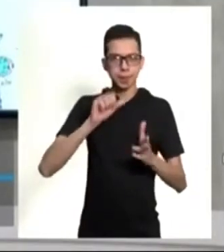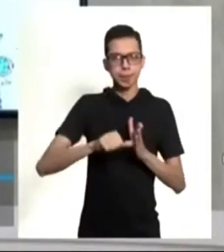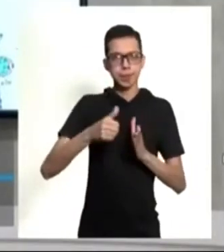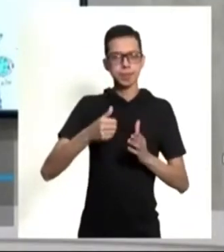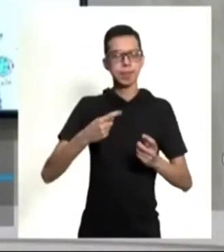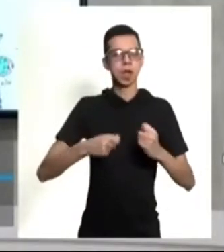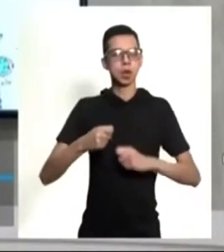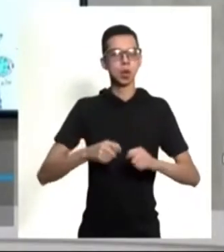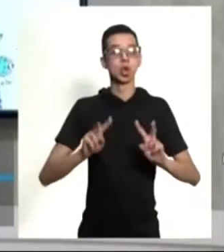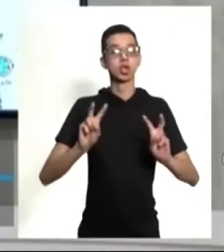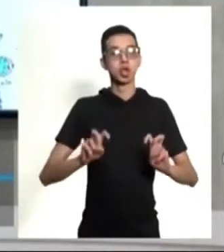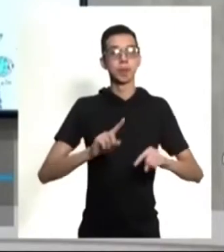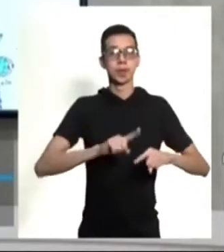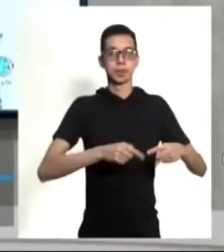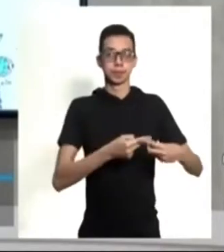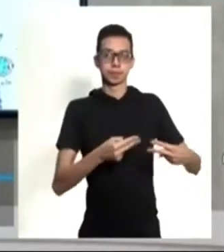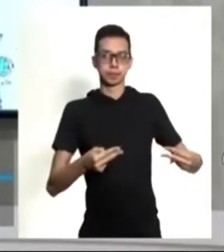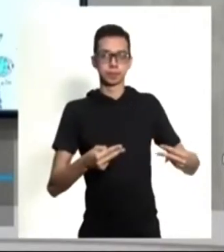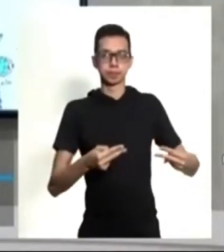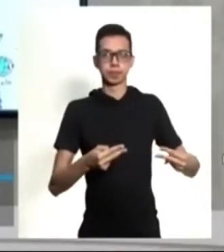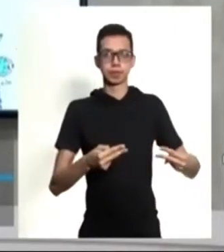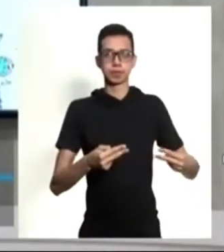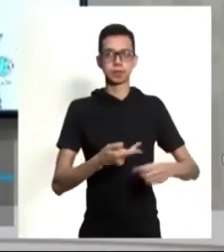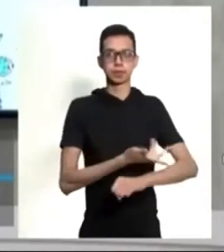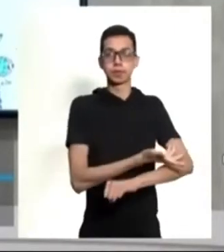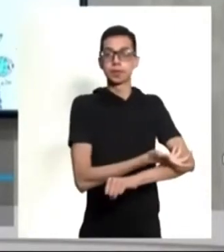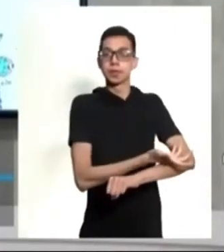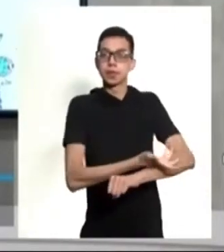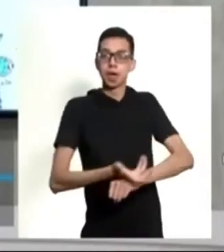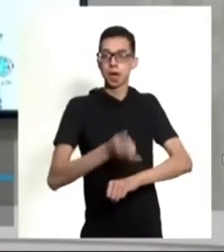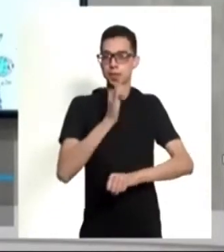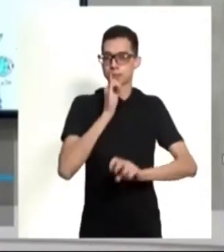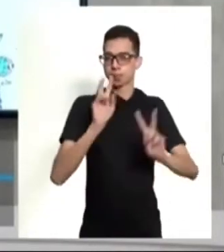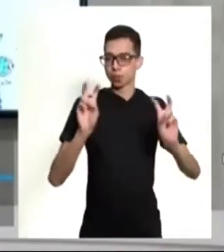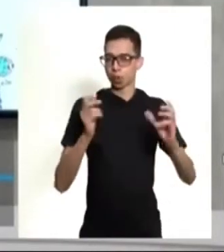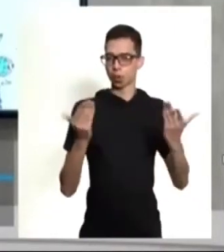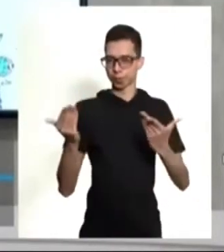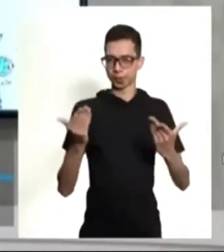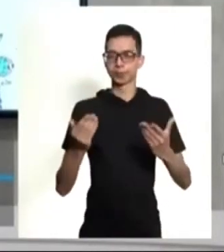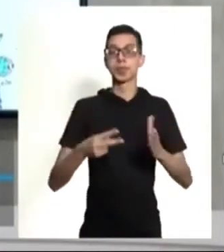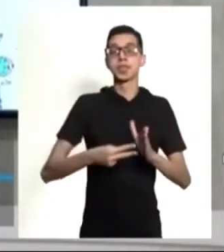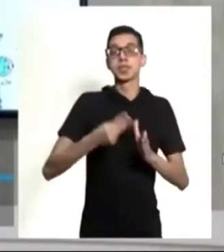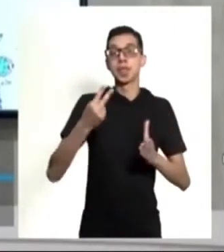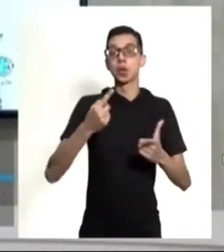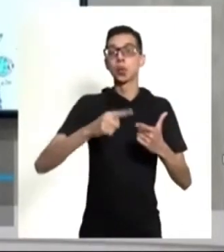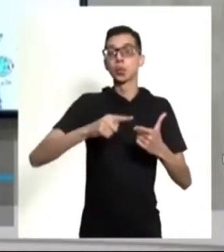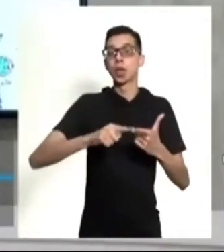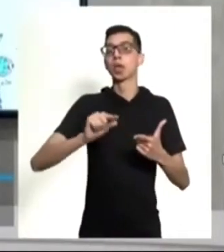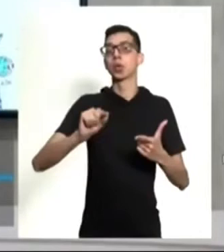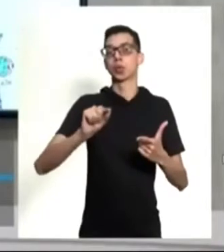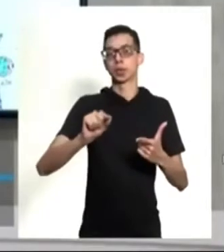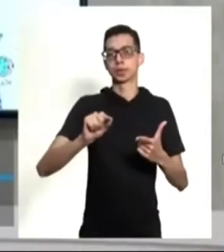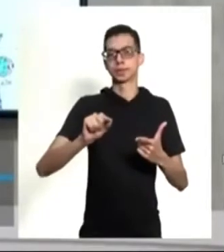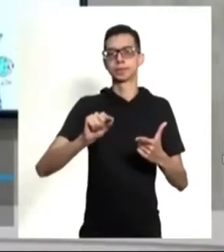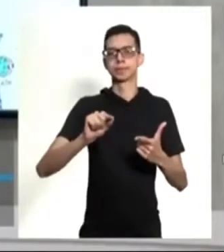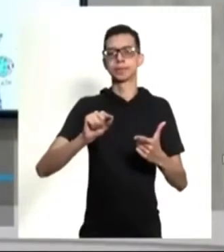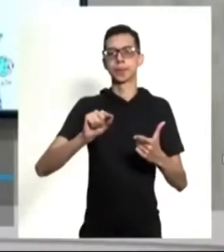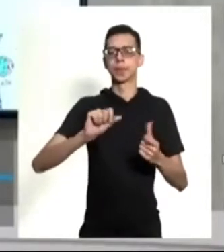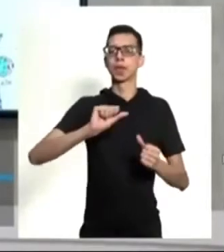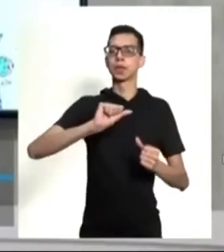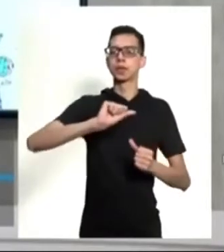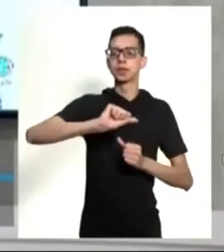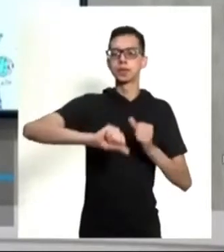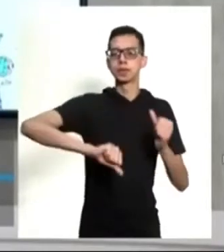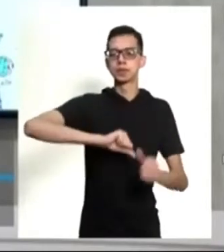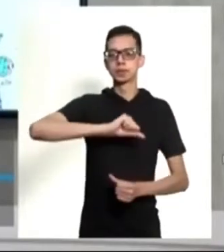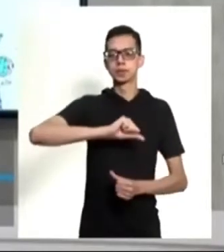vinculado à matéria-prima, está ligado ao campo. O setor secundário é a transformação, ou seja, o setor